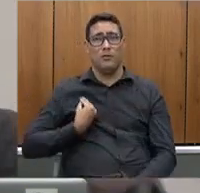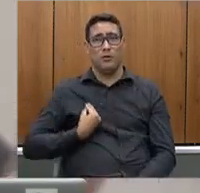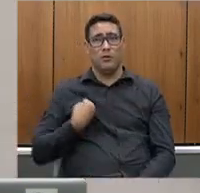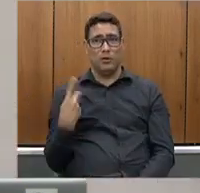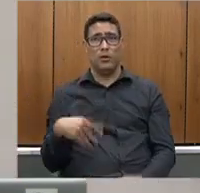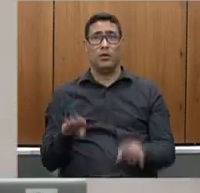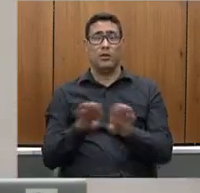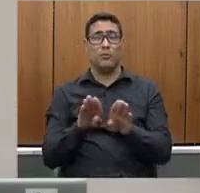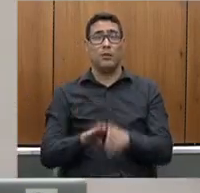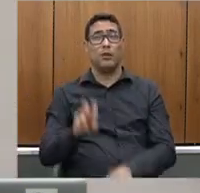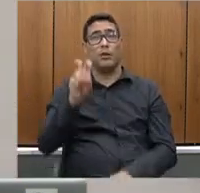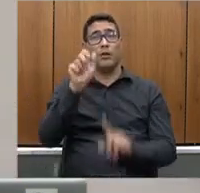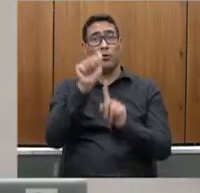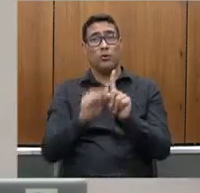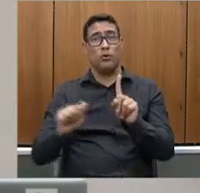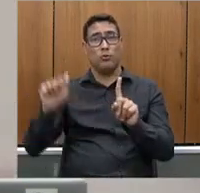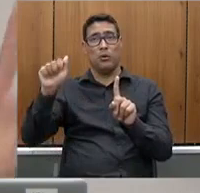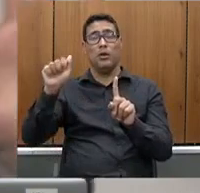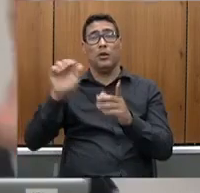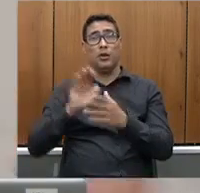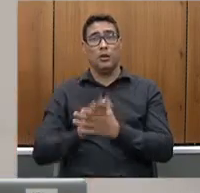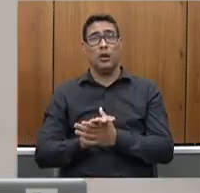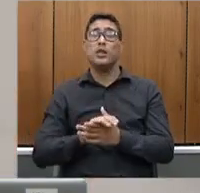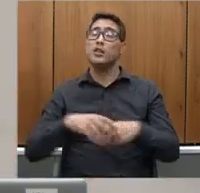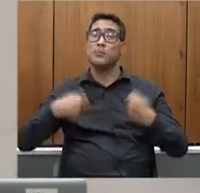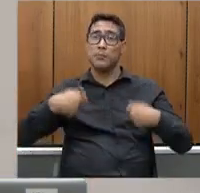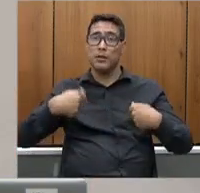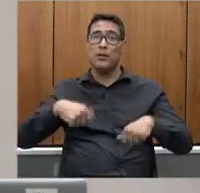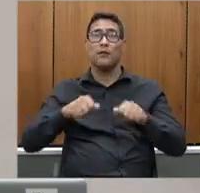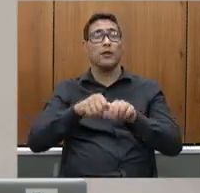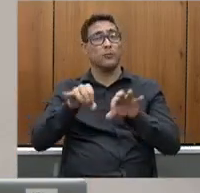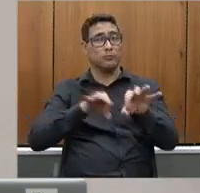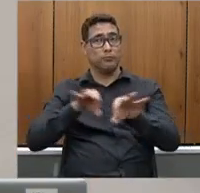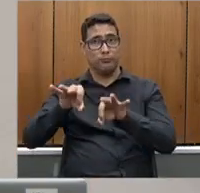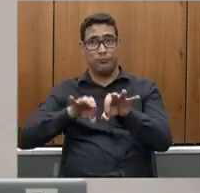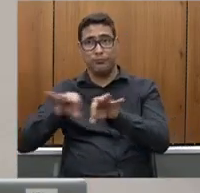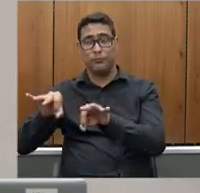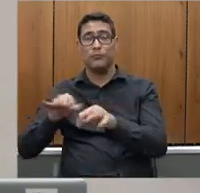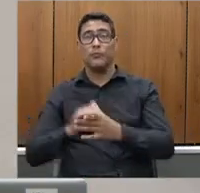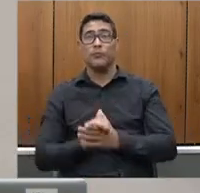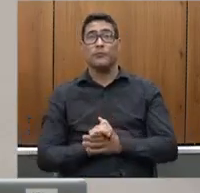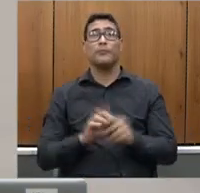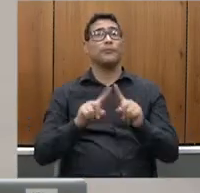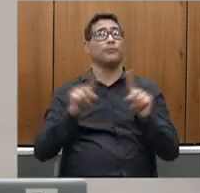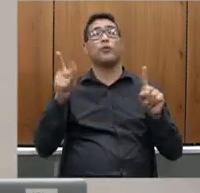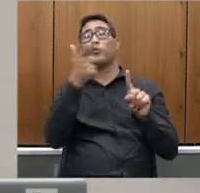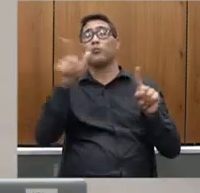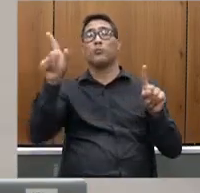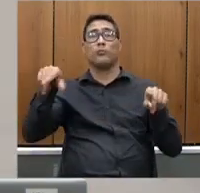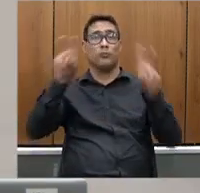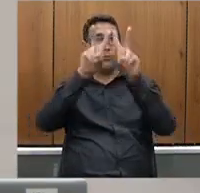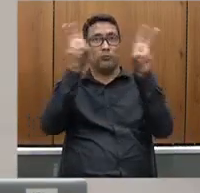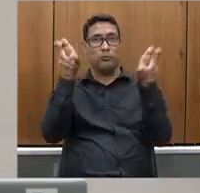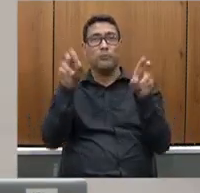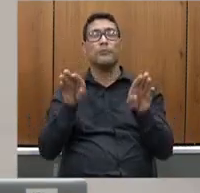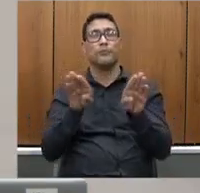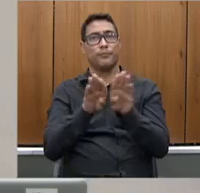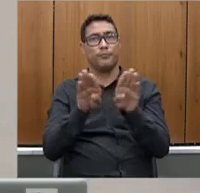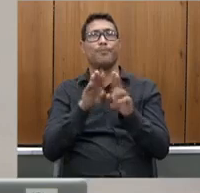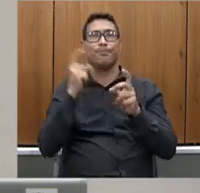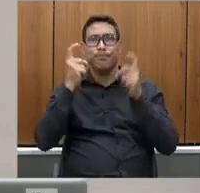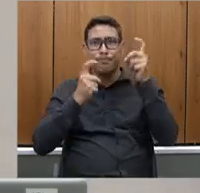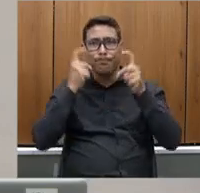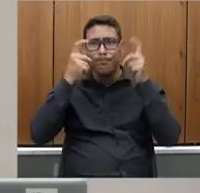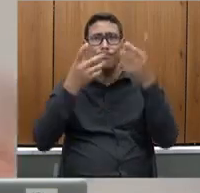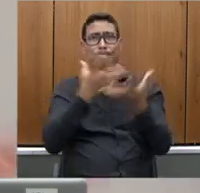cinco meses se passaram dispositivo a gente precisa que o senhor faça isso você cumprir e um outro assunto que tem nos preocupado muito